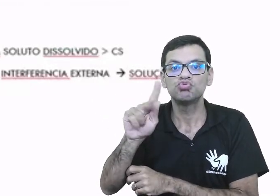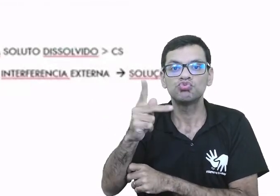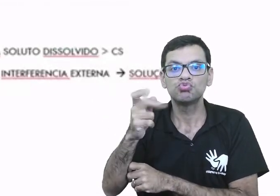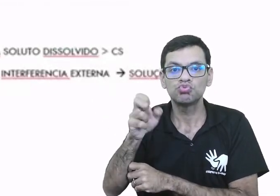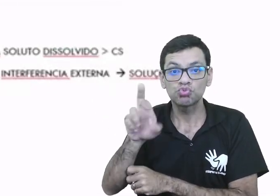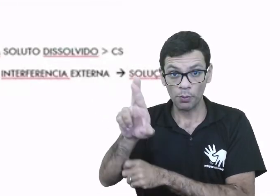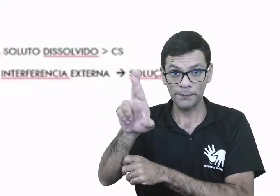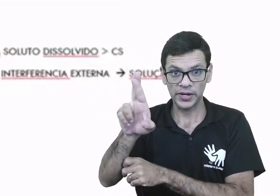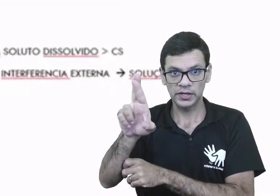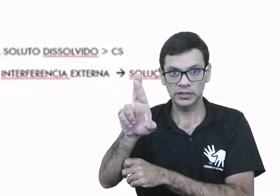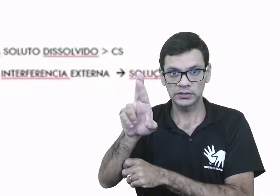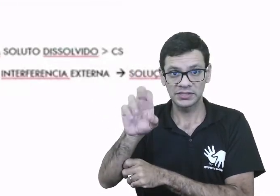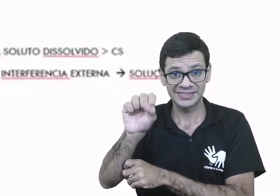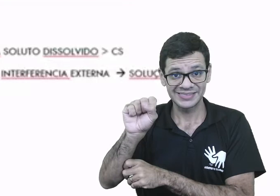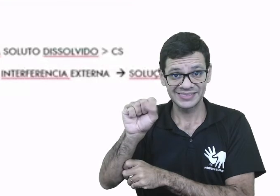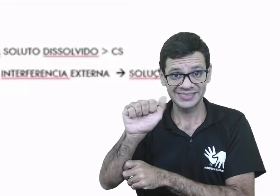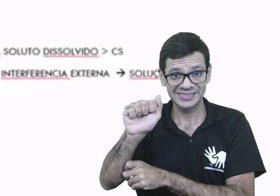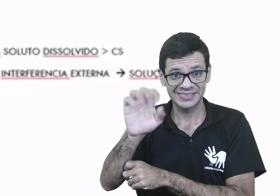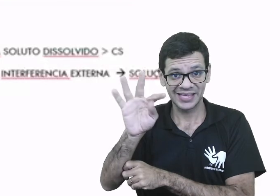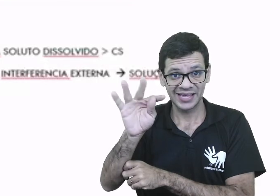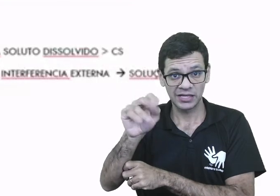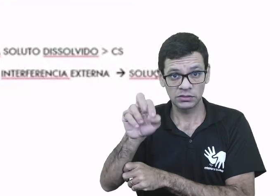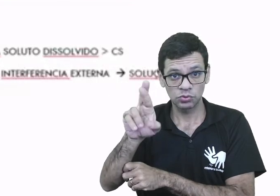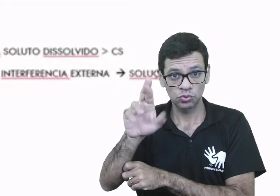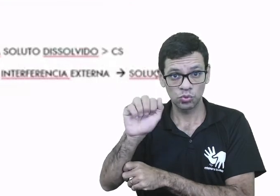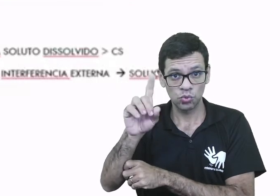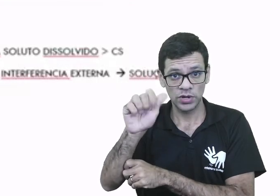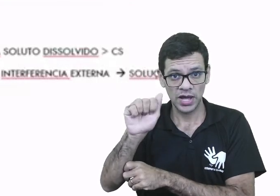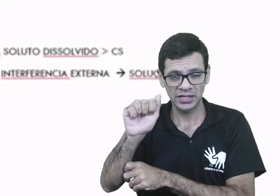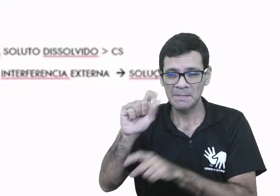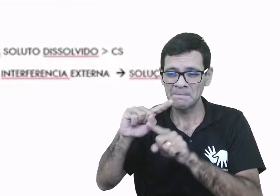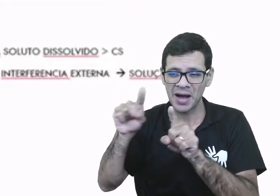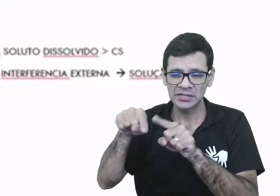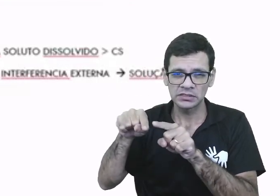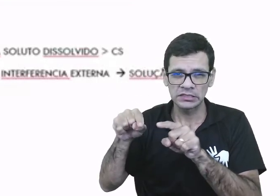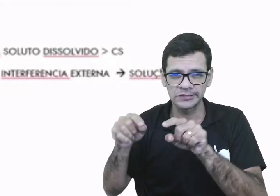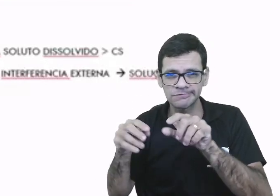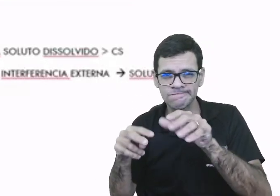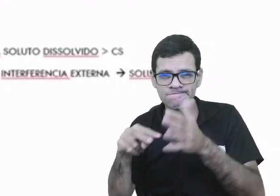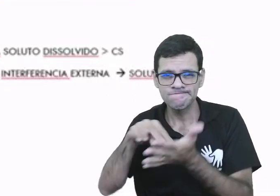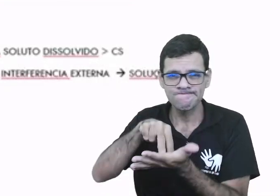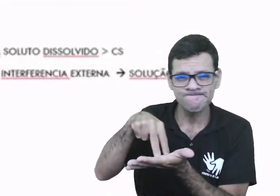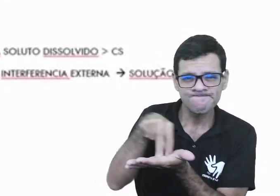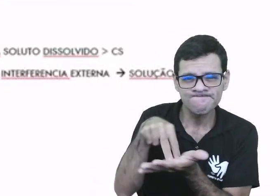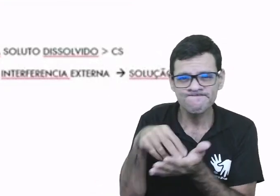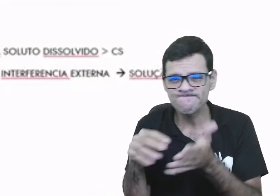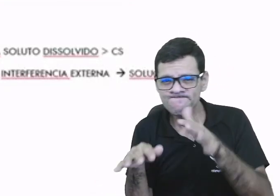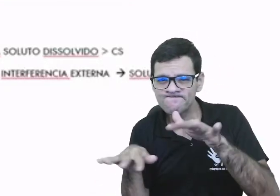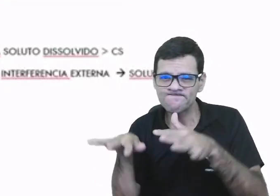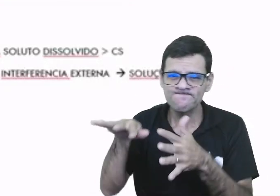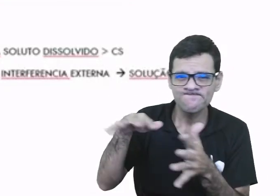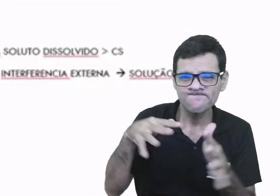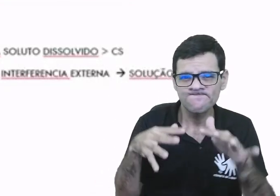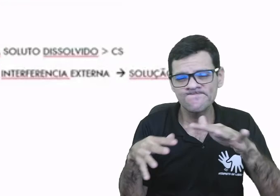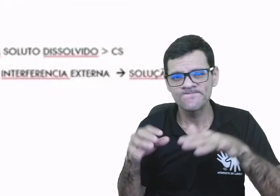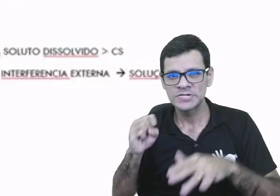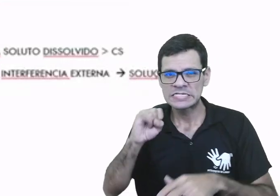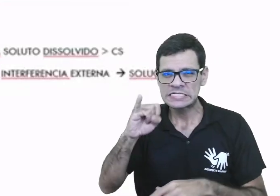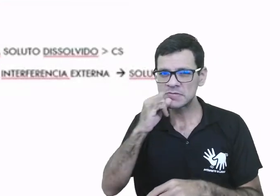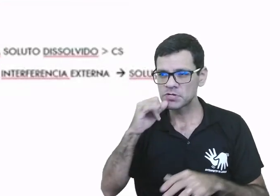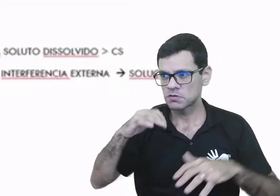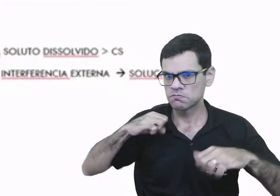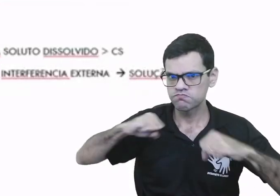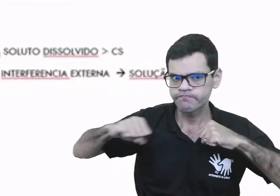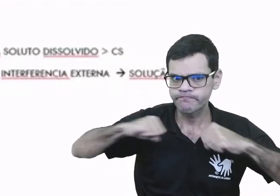E ela é muito instável. Ela é muito instável. Se a gente tiver qualquer turbulência,